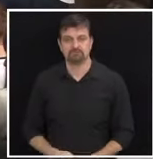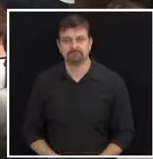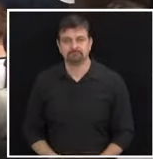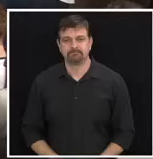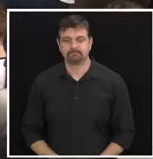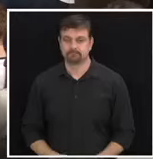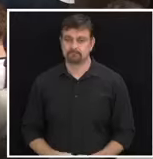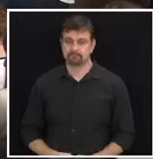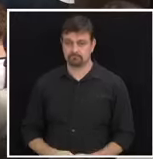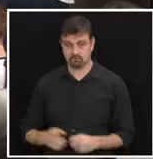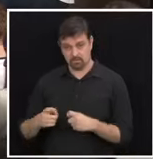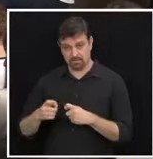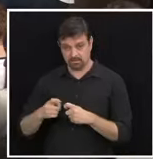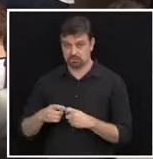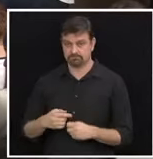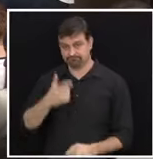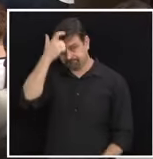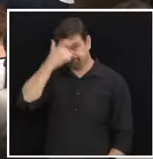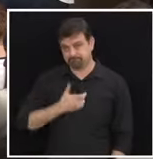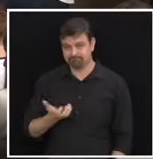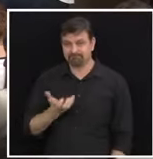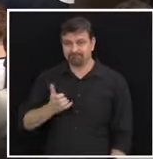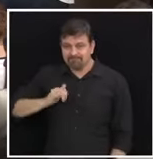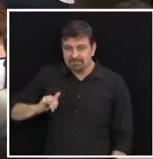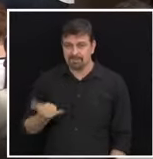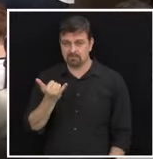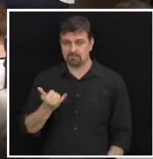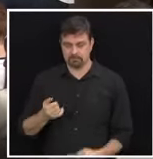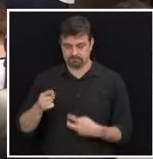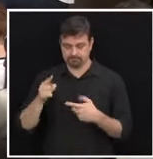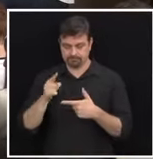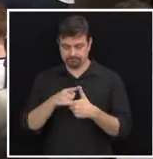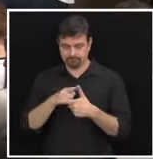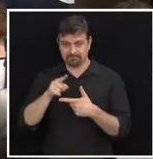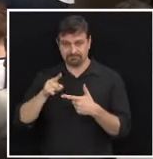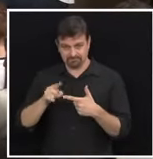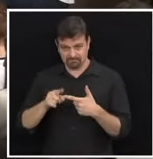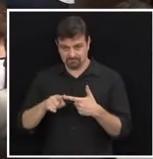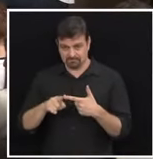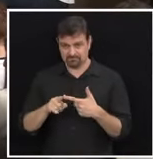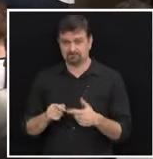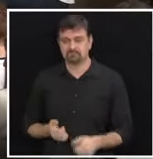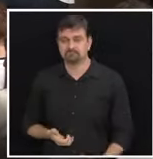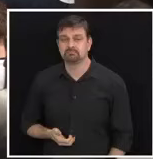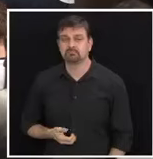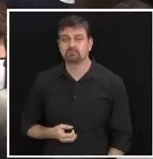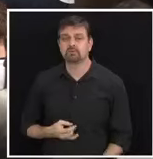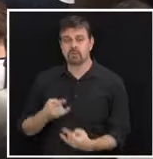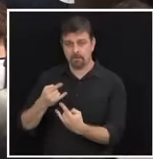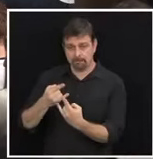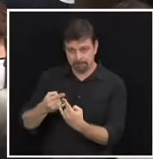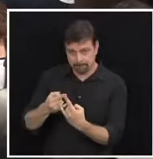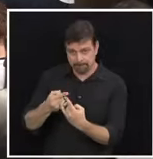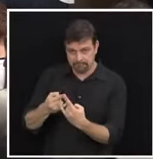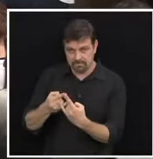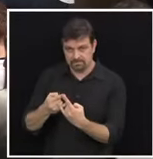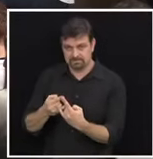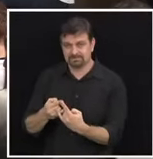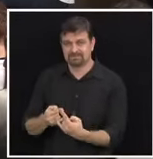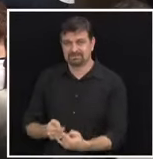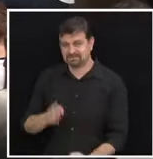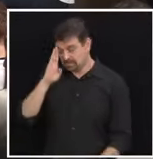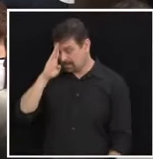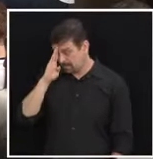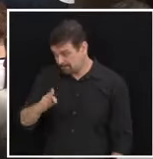Eu queria aproveitar no final e levantar duas questões. O acesso ao preservativo, principalmente